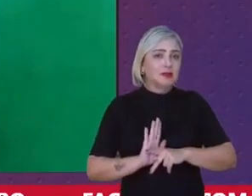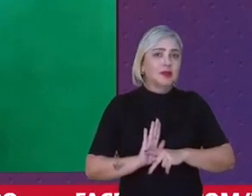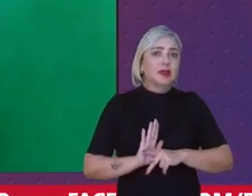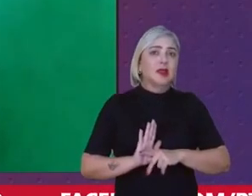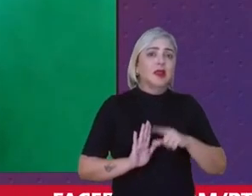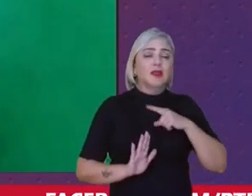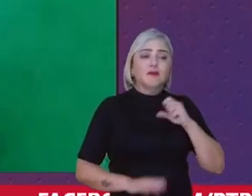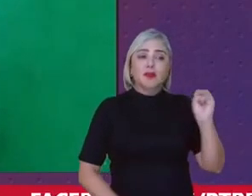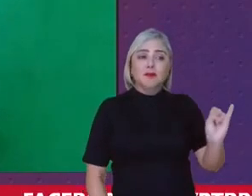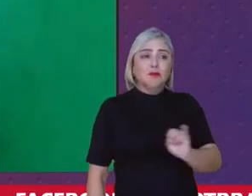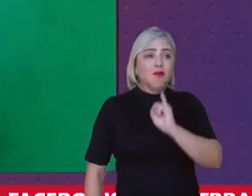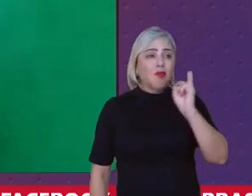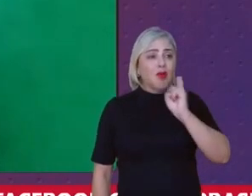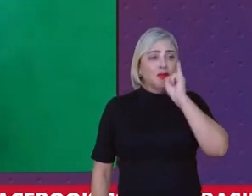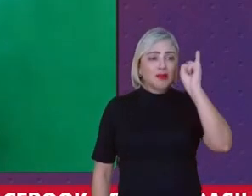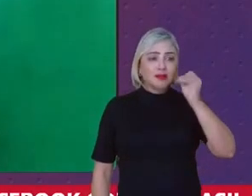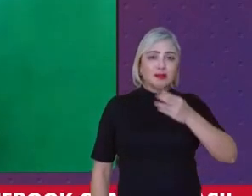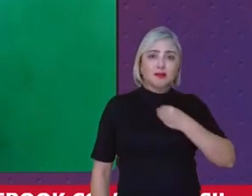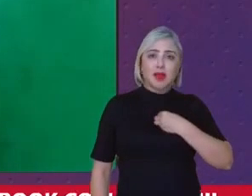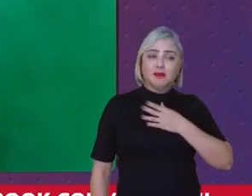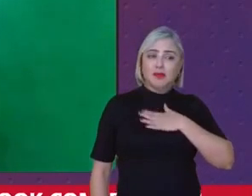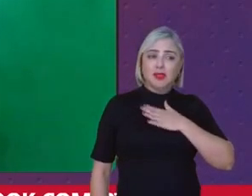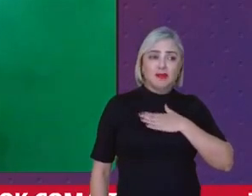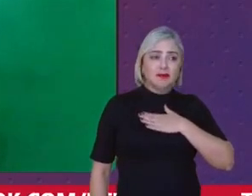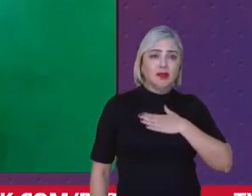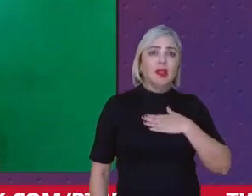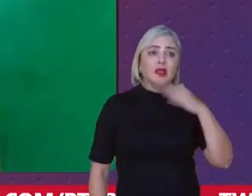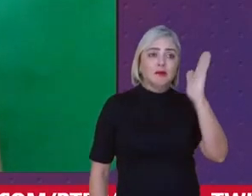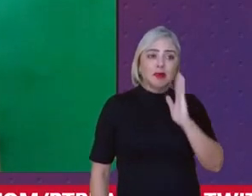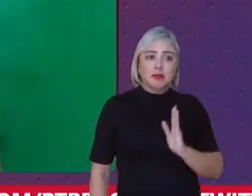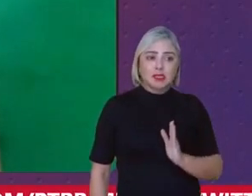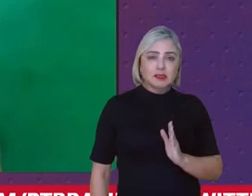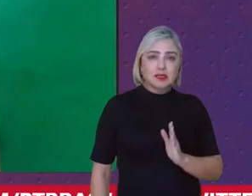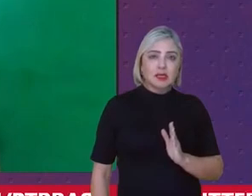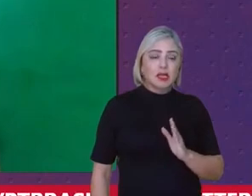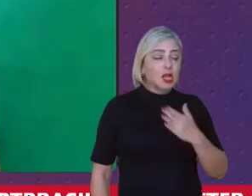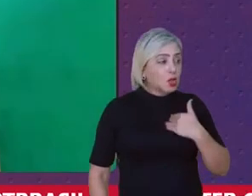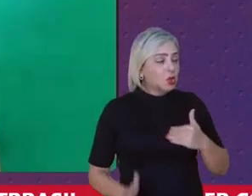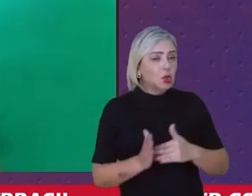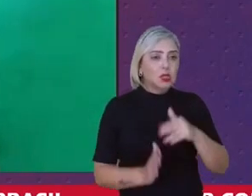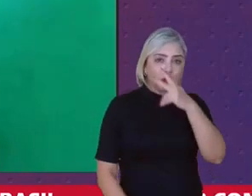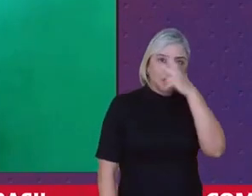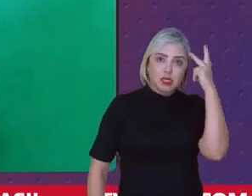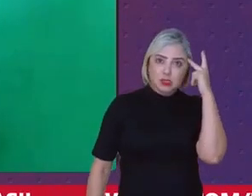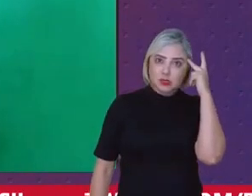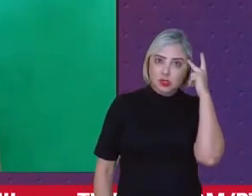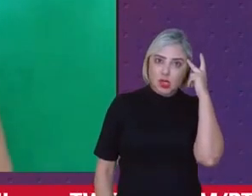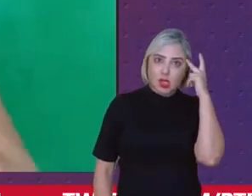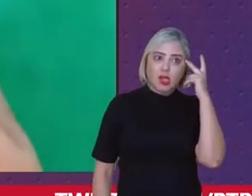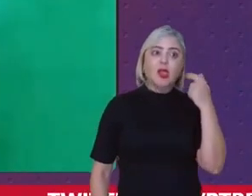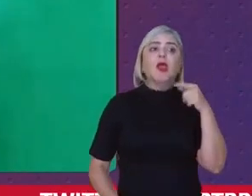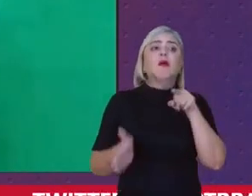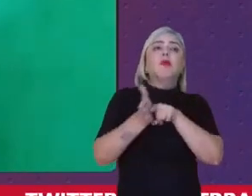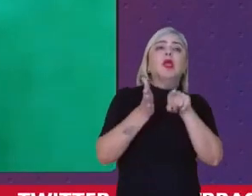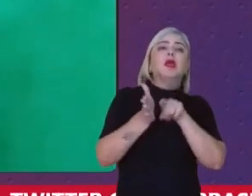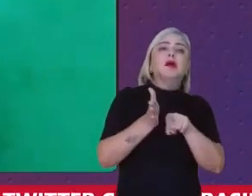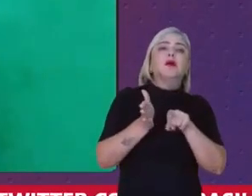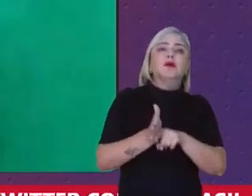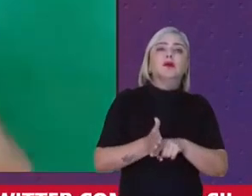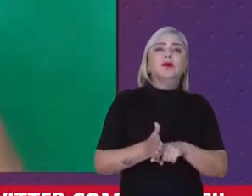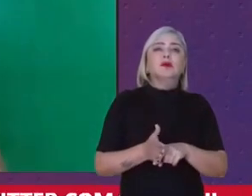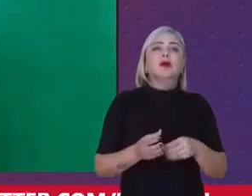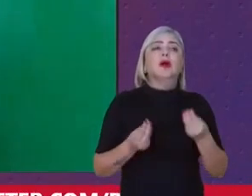foi fundamental para a família brasileira, tanto que todo mundo se questiona desse que